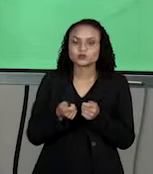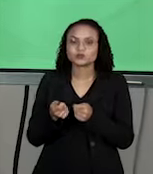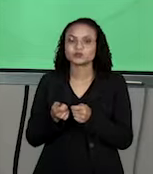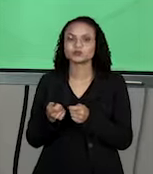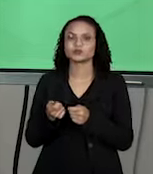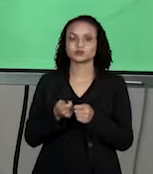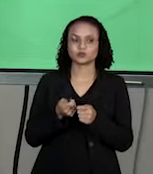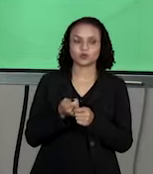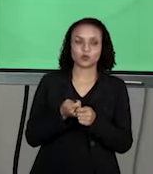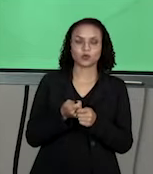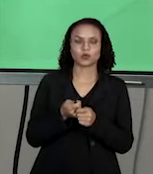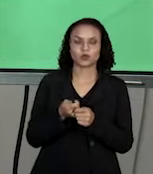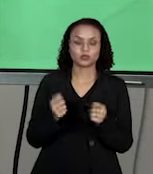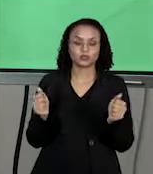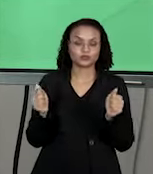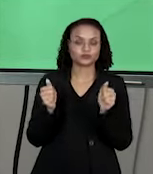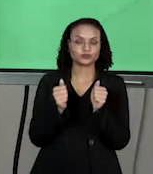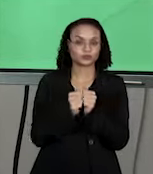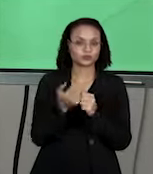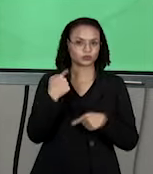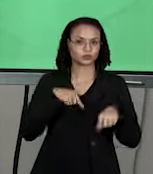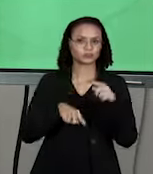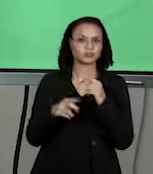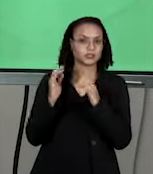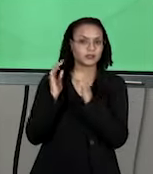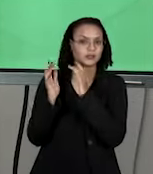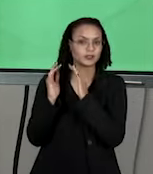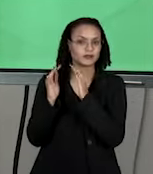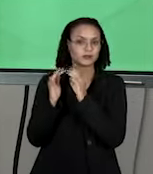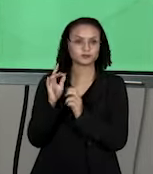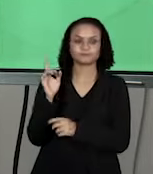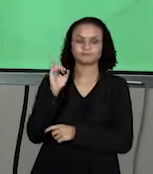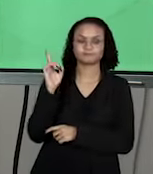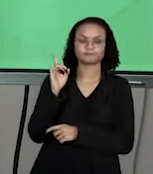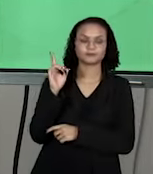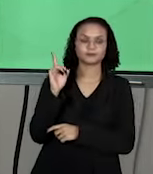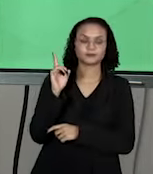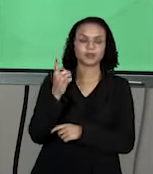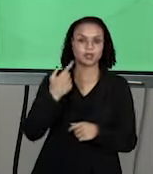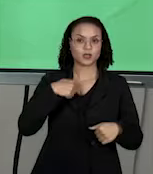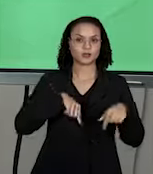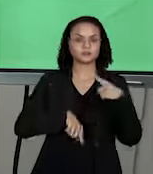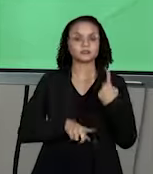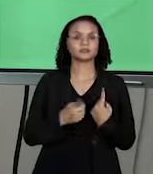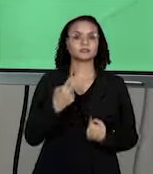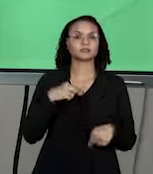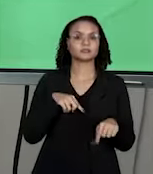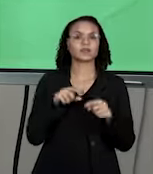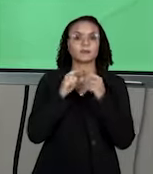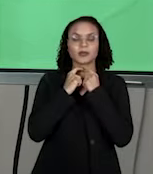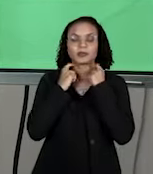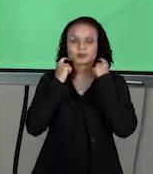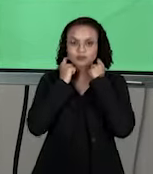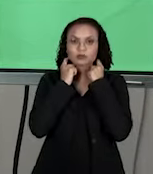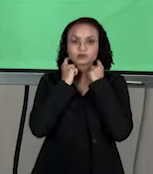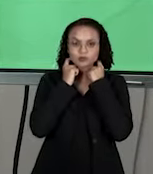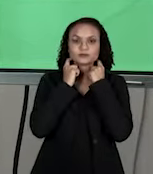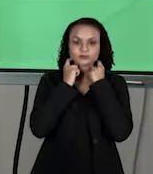reação em conjunto com o sistema nervoso é aqui, ó, o sistema endócrino. É ele que é responsável